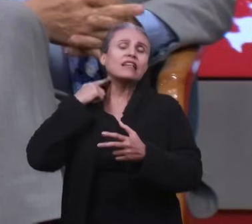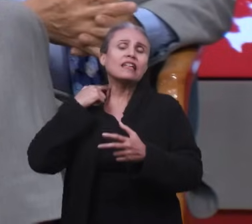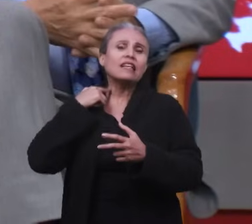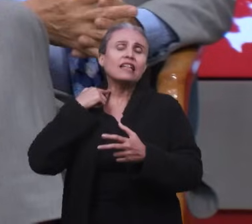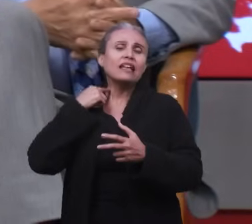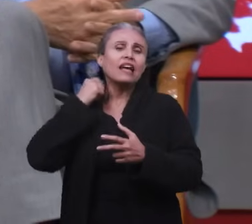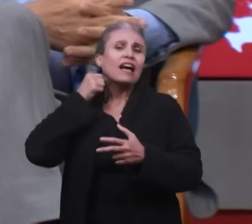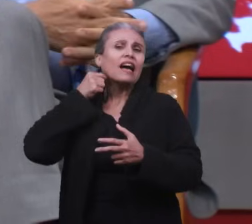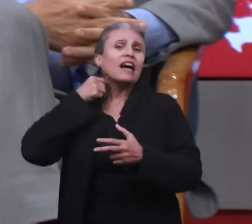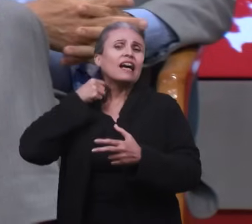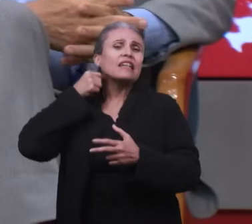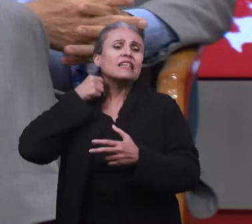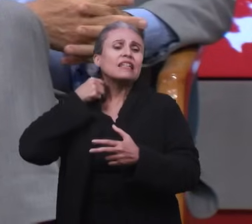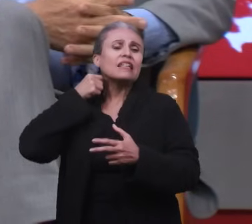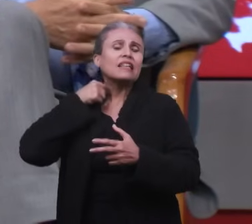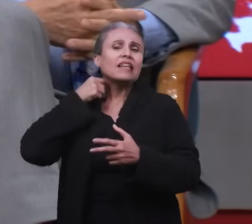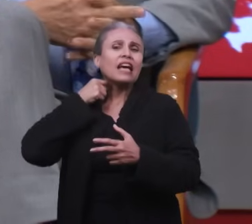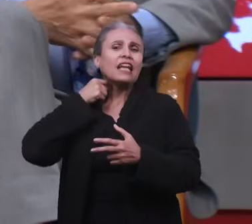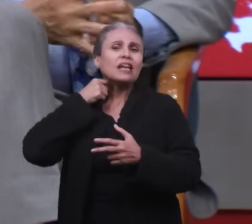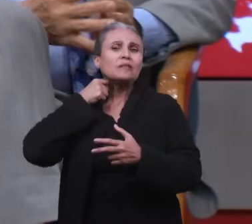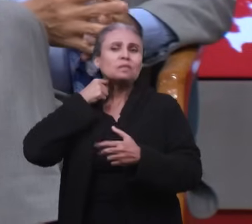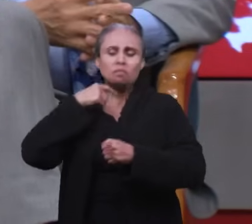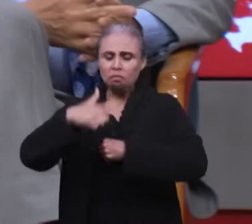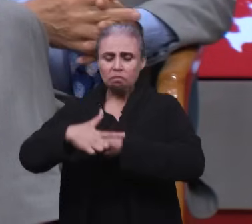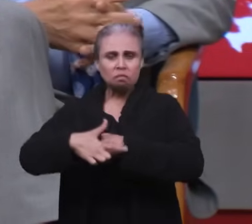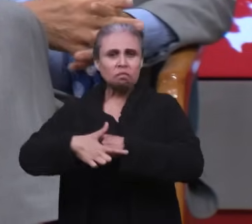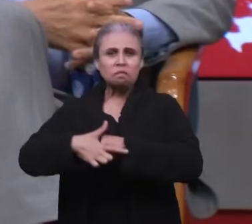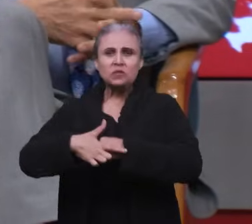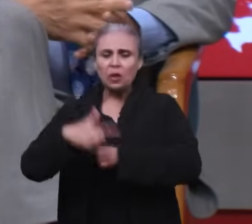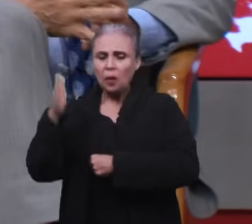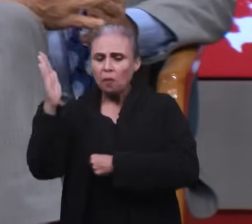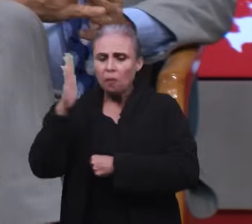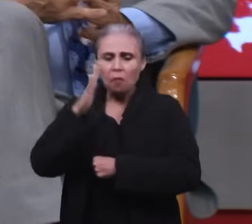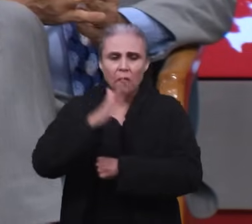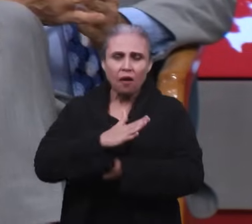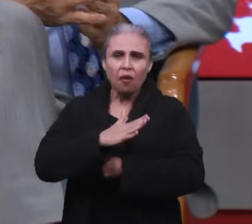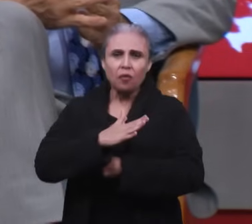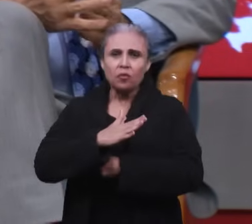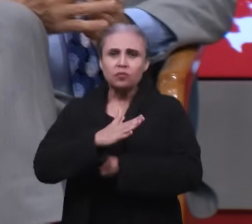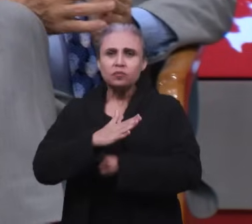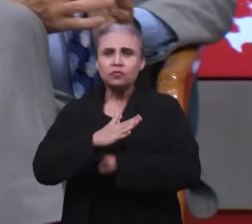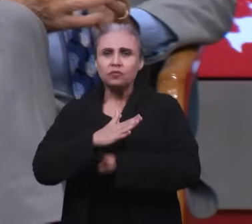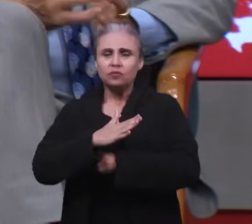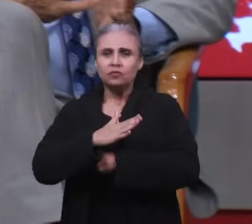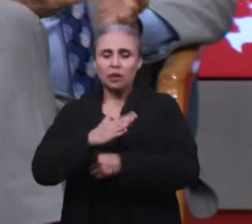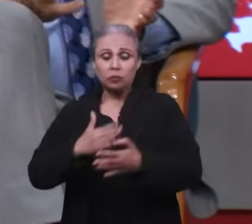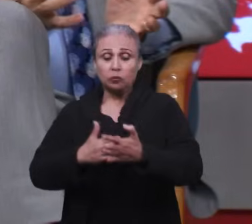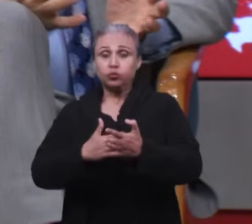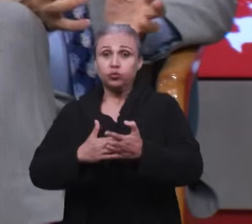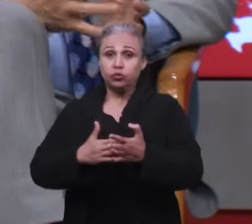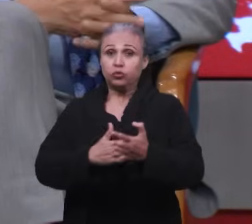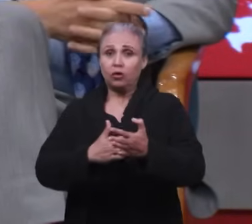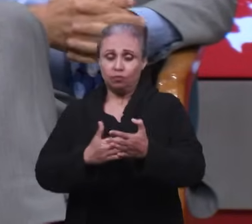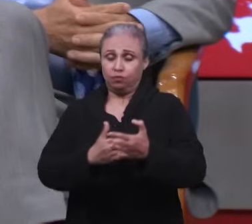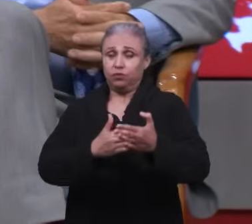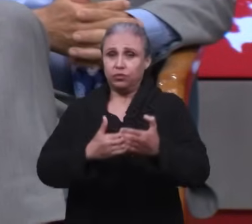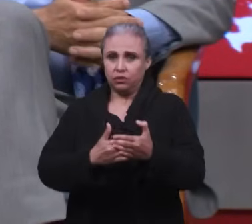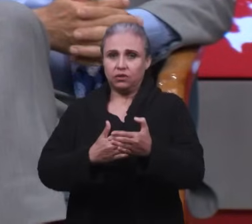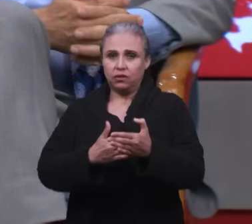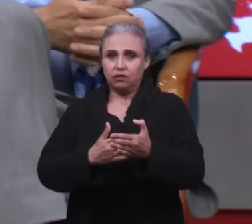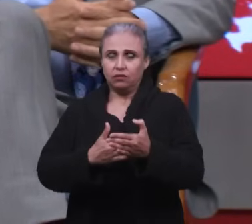essa artéria ela não está funcionando bem, ou ela está com uma certa